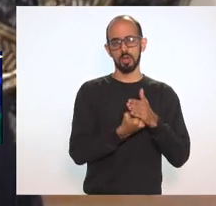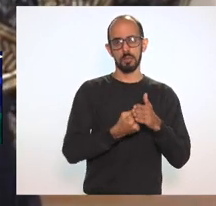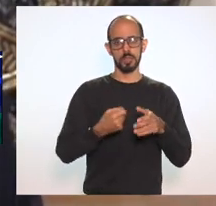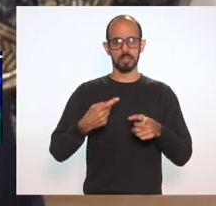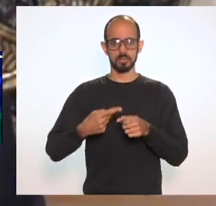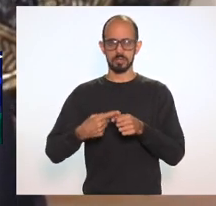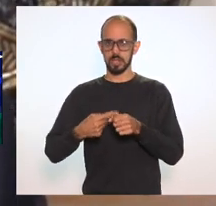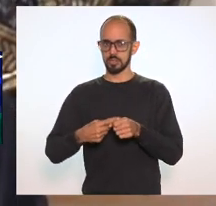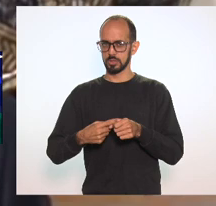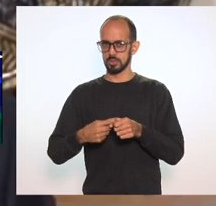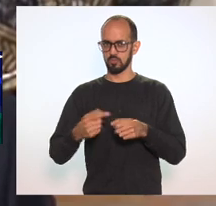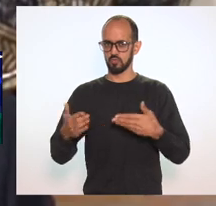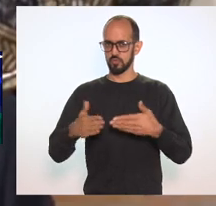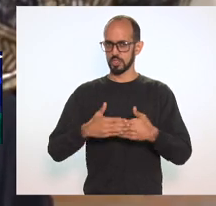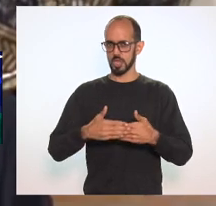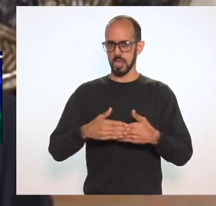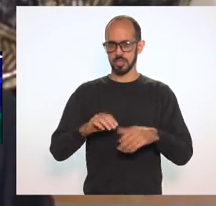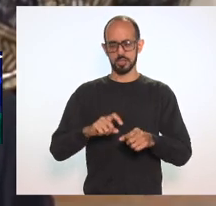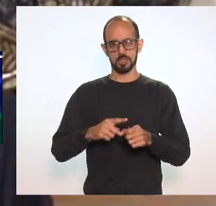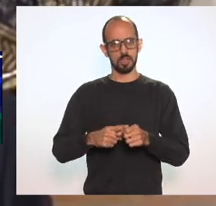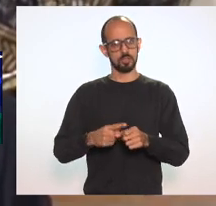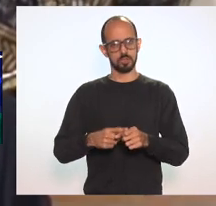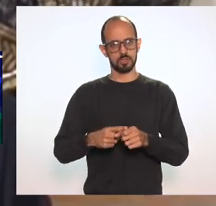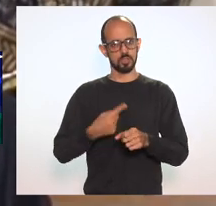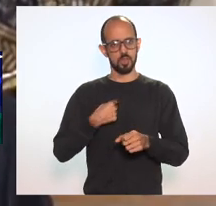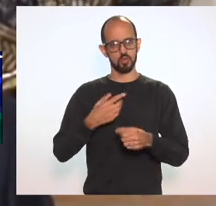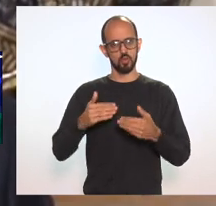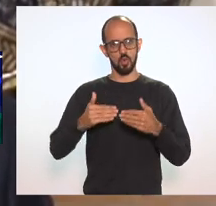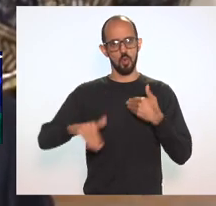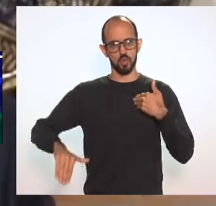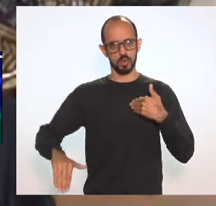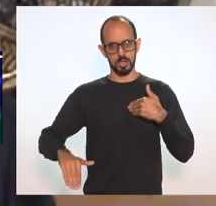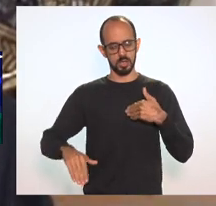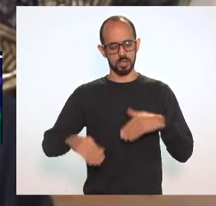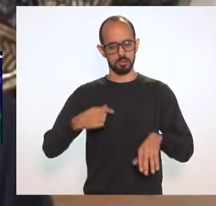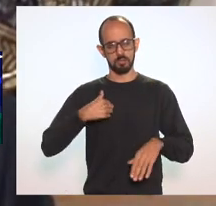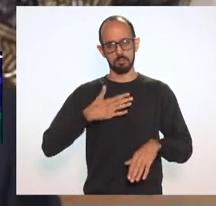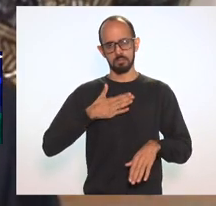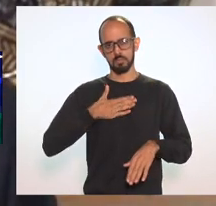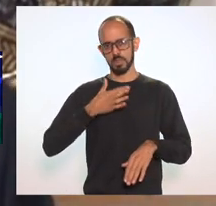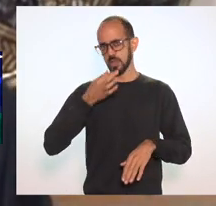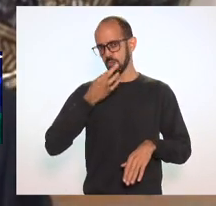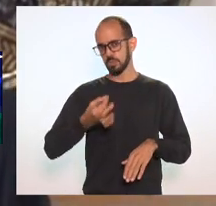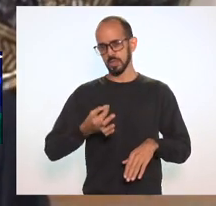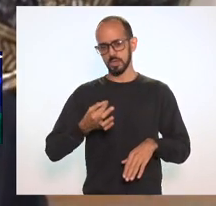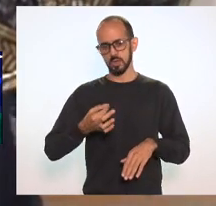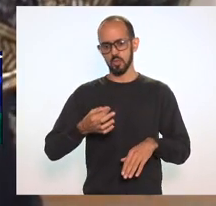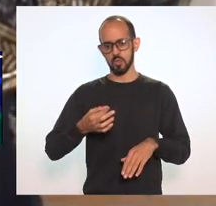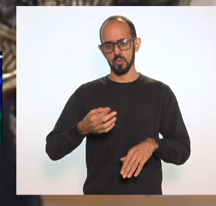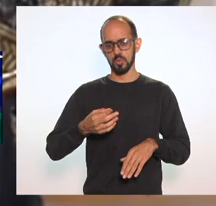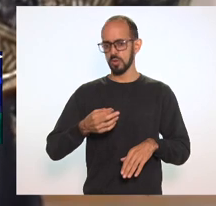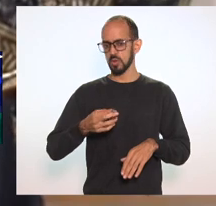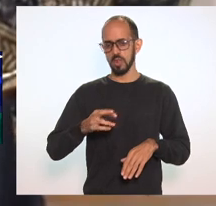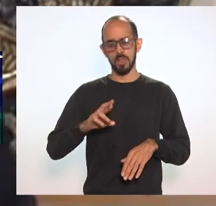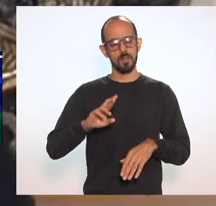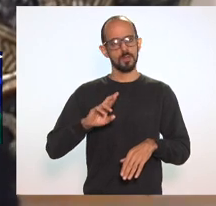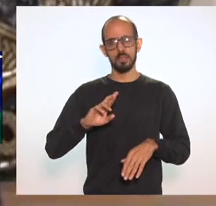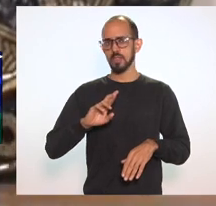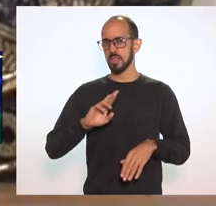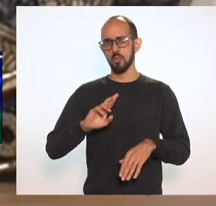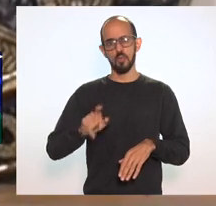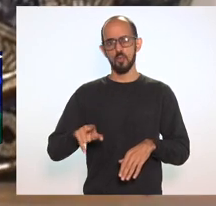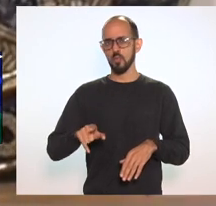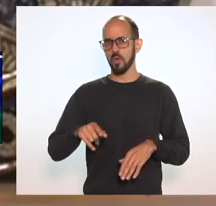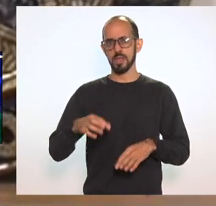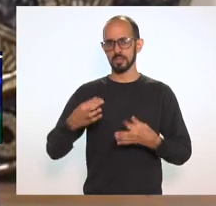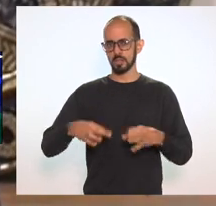viés político e isso é um viés ao meu ver de cases de sucesso que